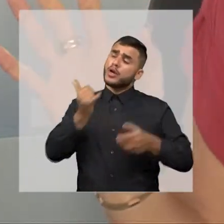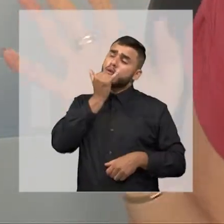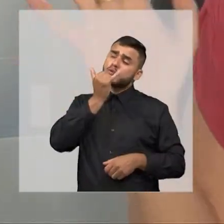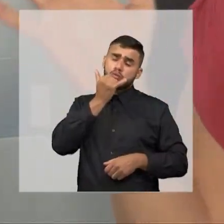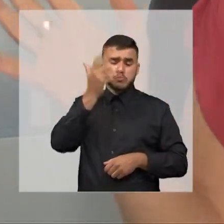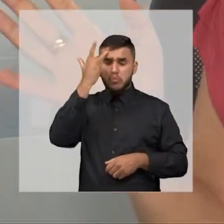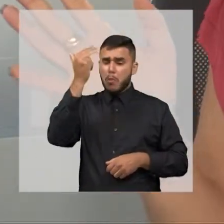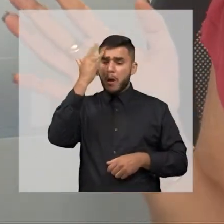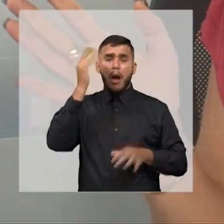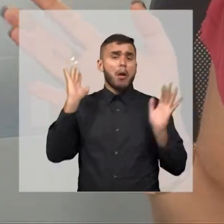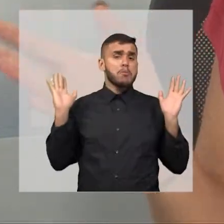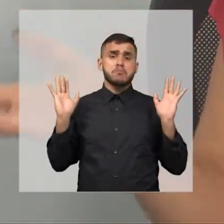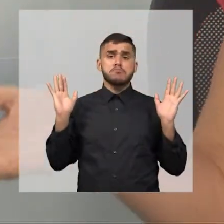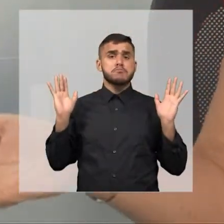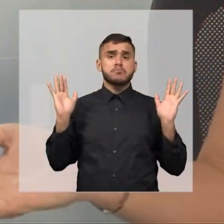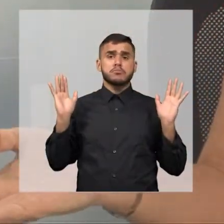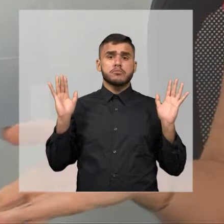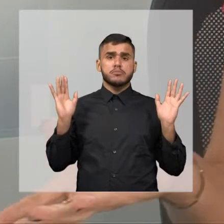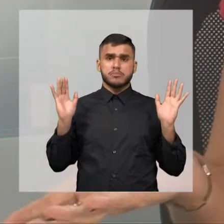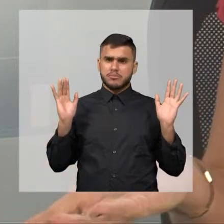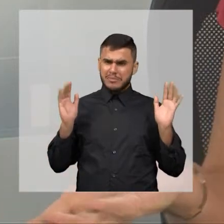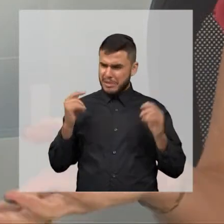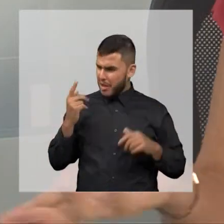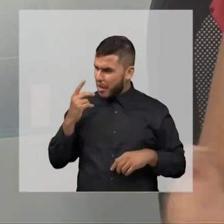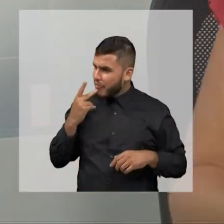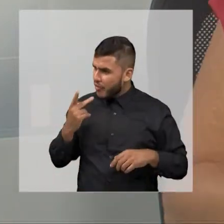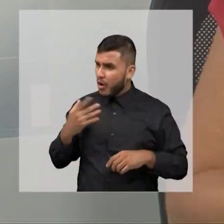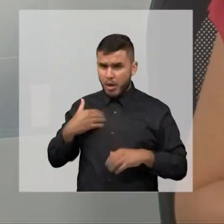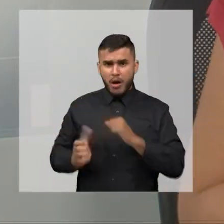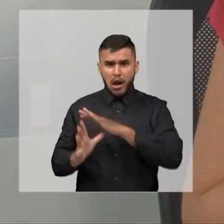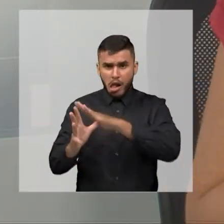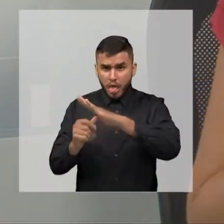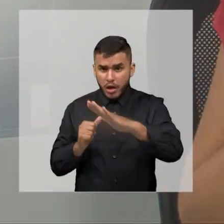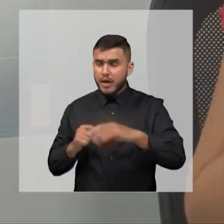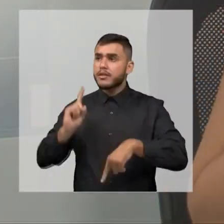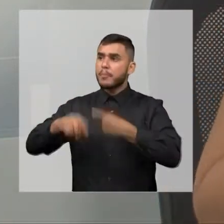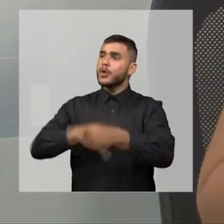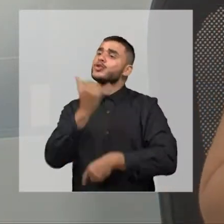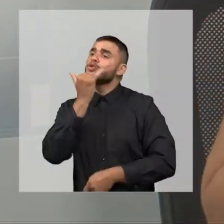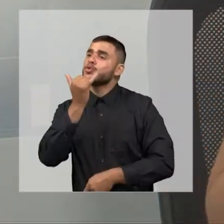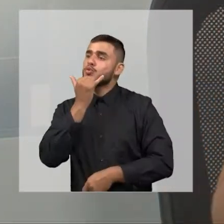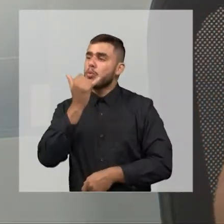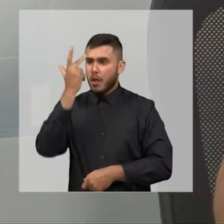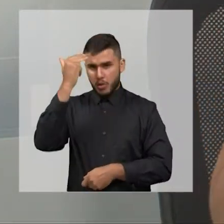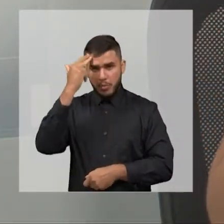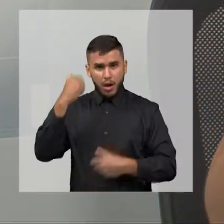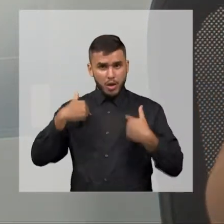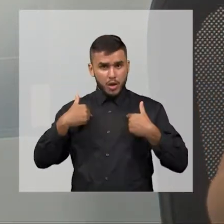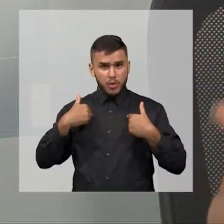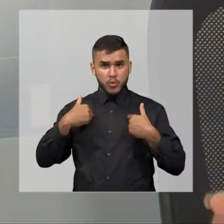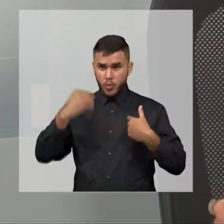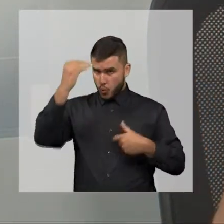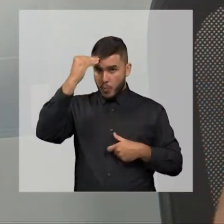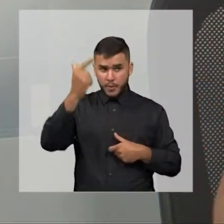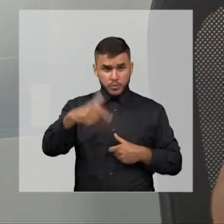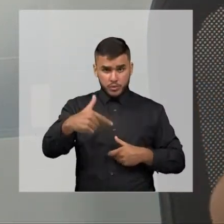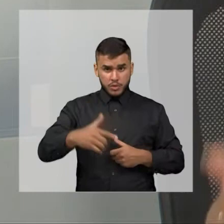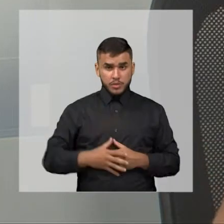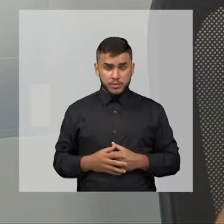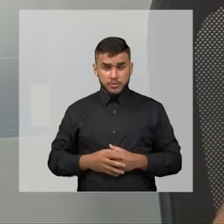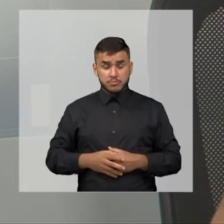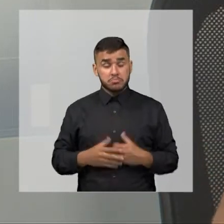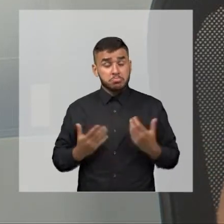pediu desculpa e está tudo bem. Não é assim, né? Então, eu estou vendo aquilo que eu, infelizmente,